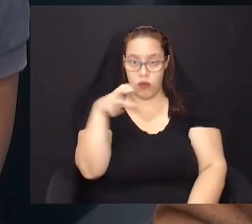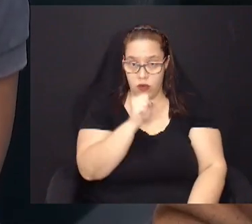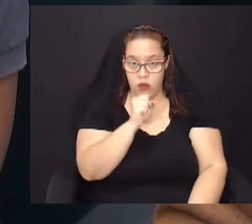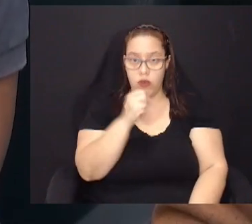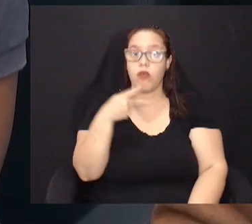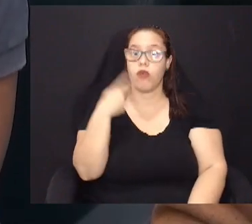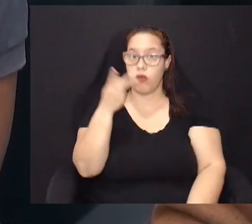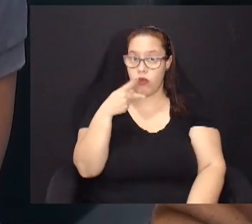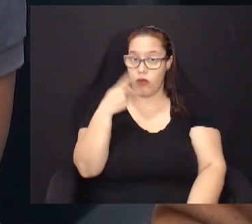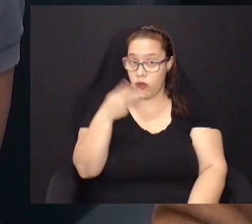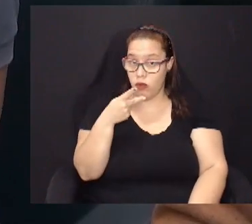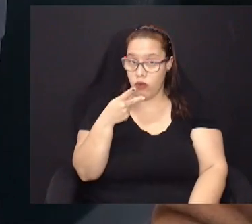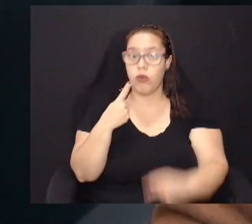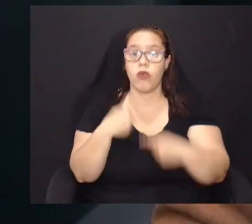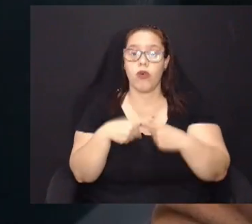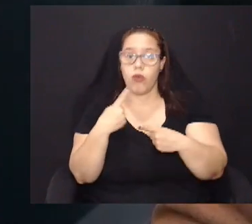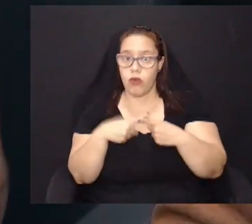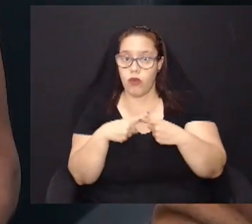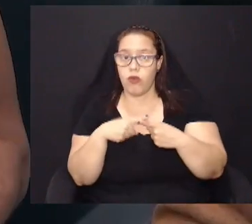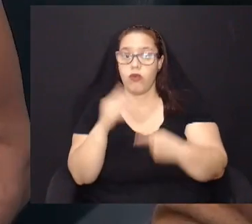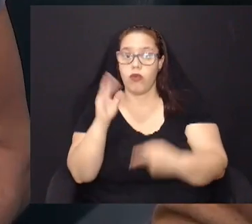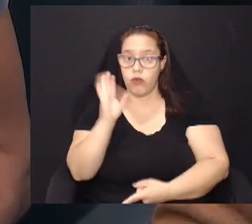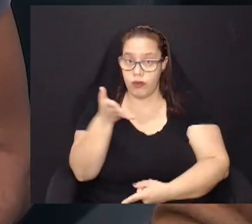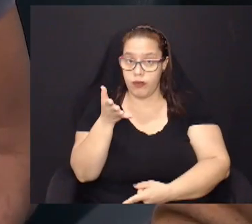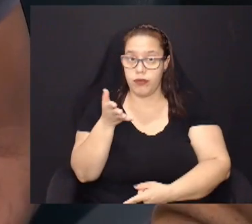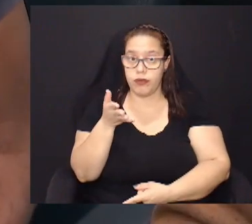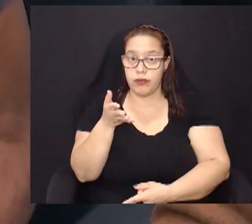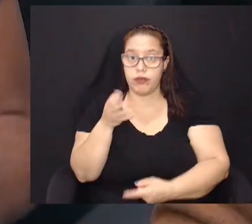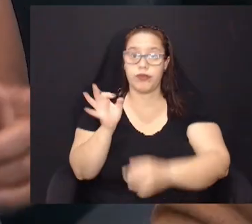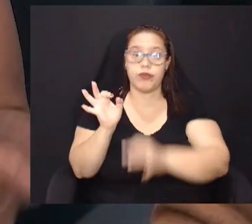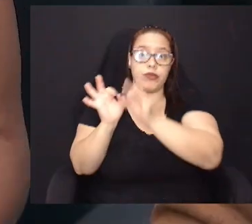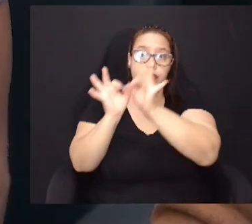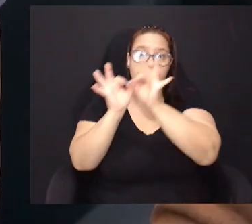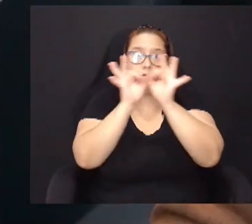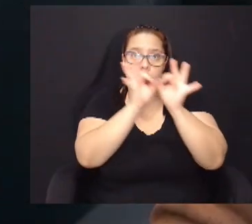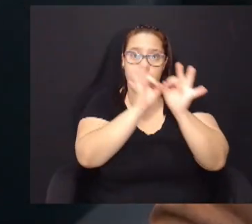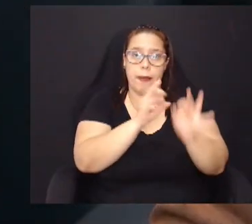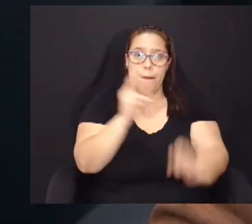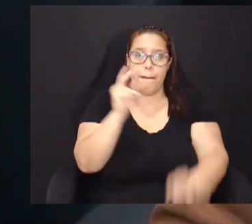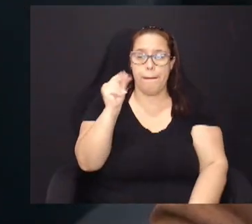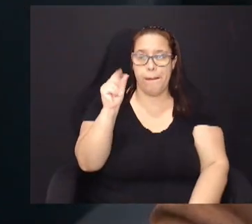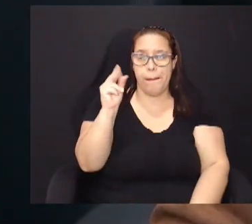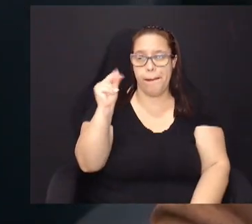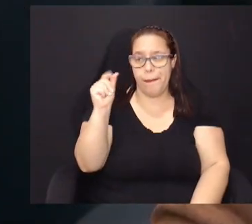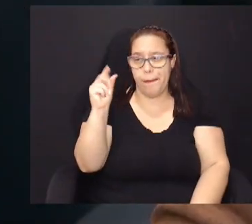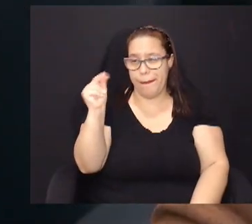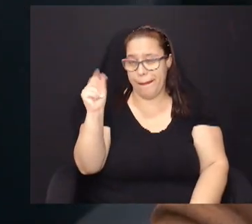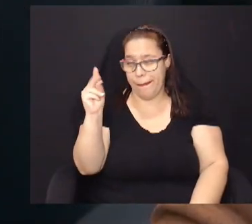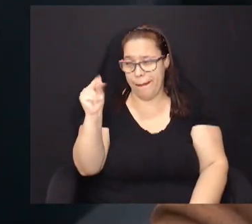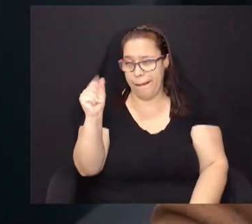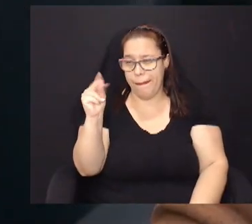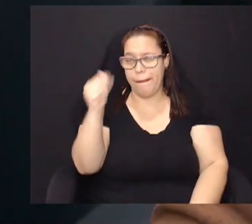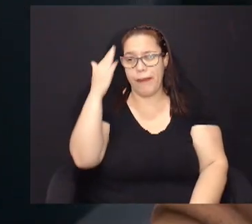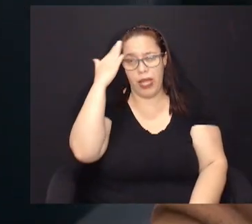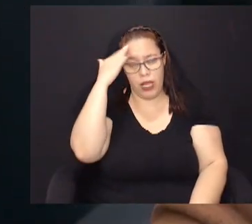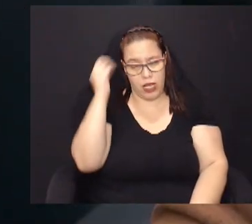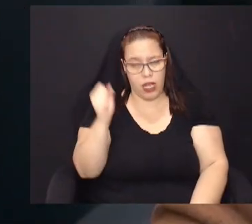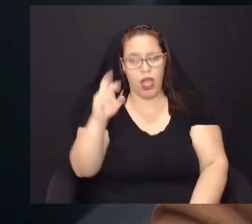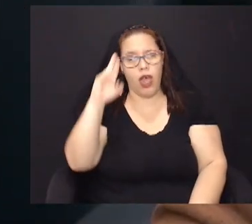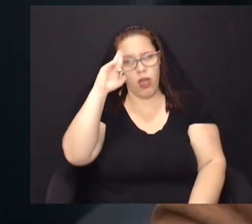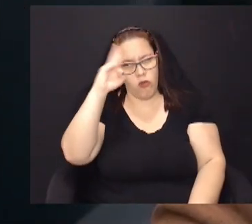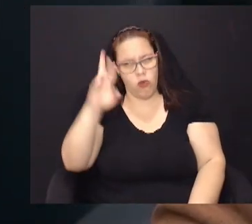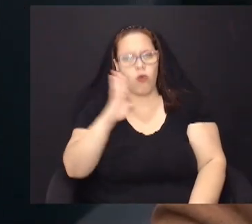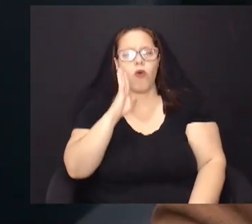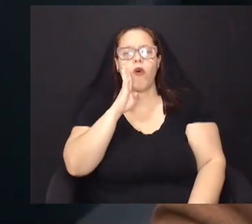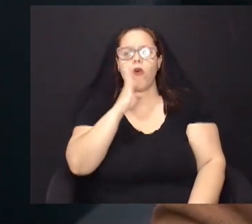fala, até porque eu já venho acompanhando há um bom tempo, desde o início, a rapaziada sabe, os donos de bar, e